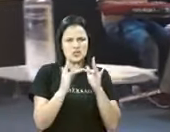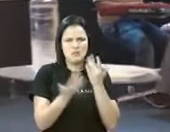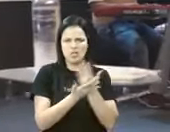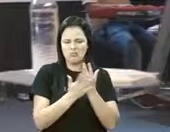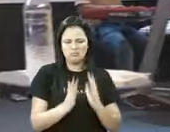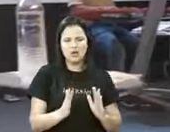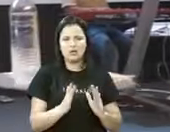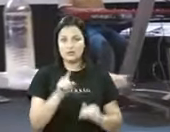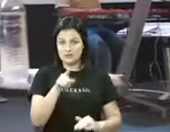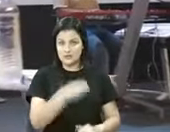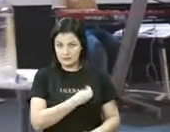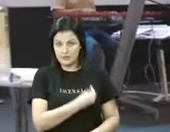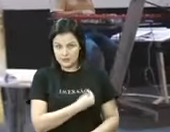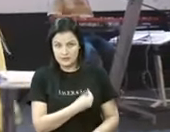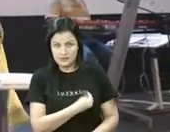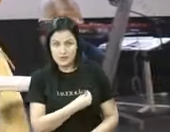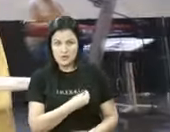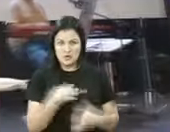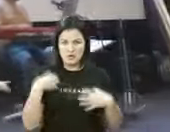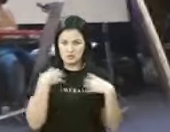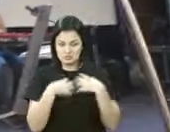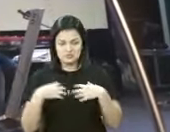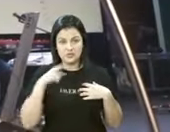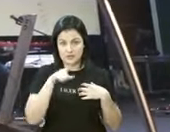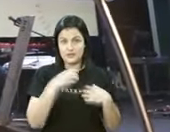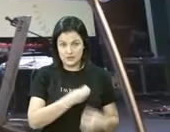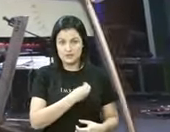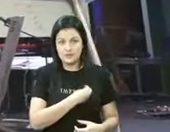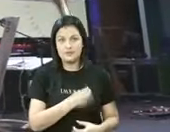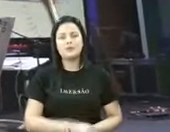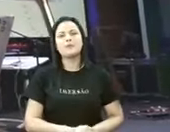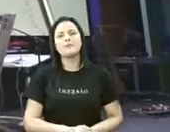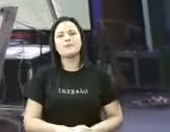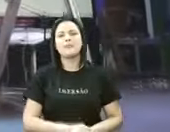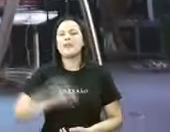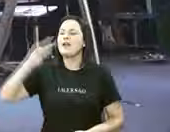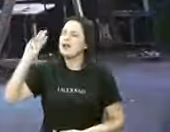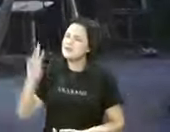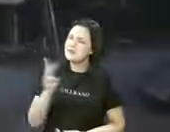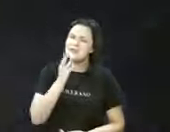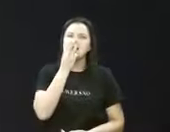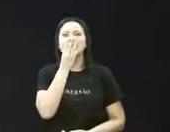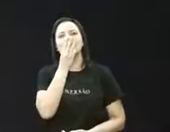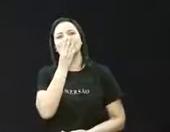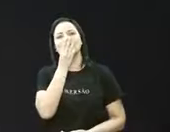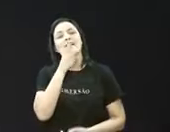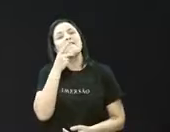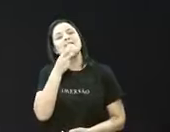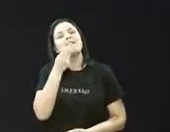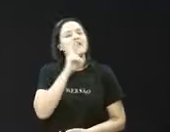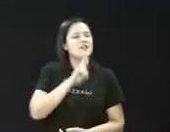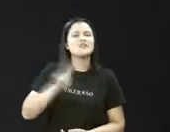olha as frustrações que você viveu, você não pode ser. E aí tem Isaías dizendo, ai, mas